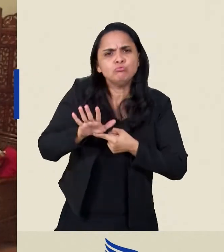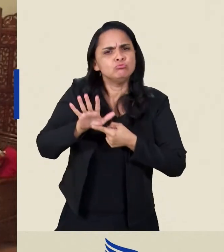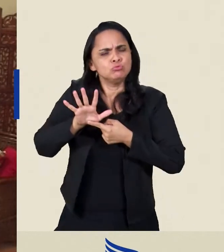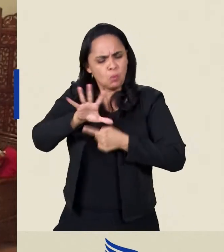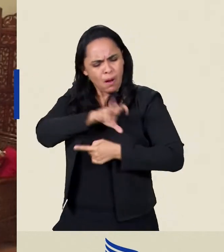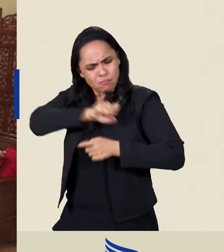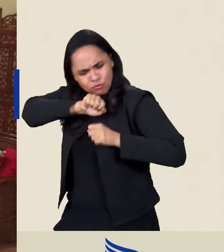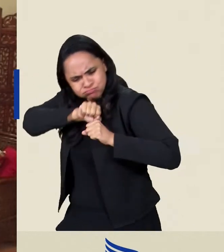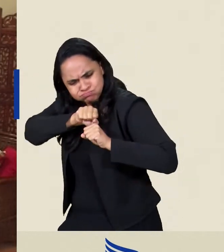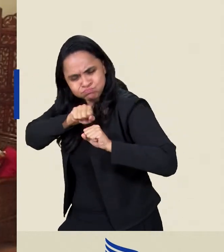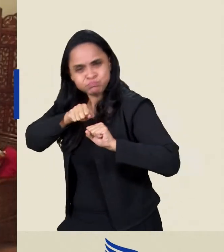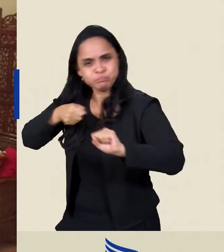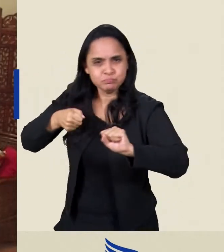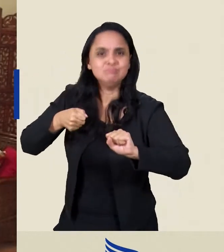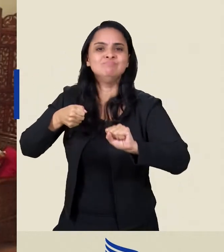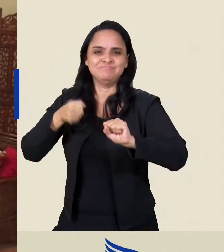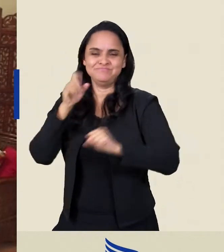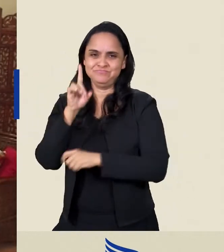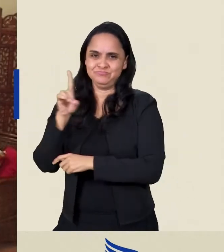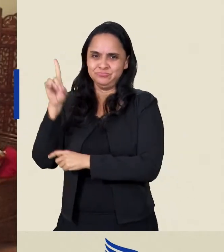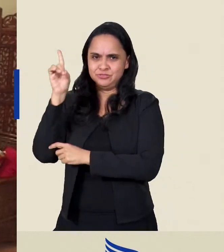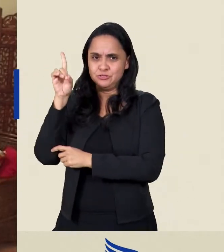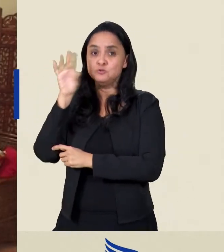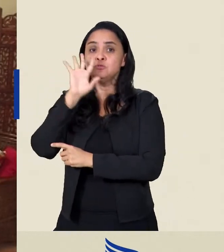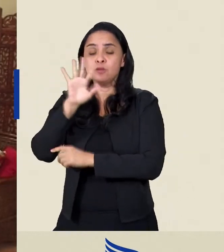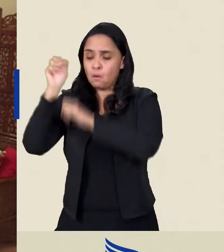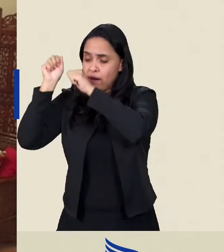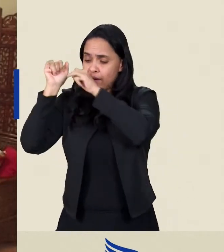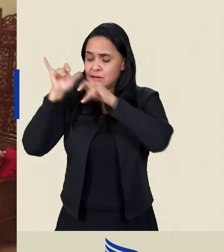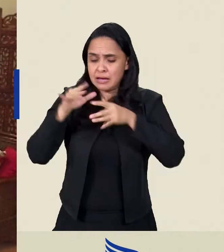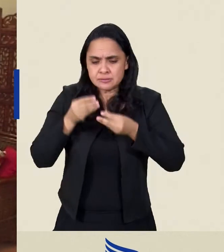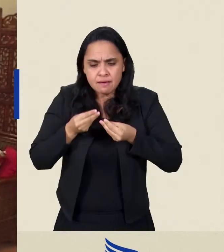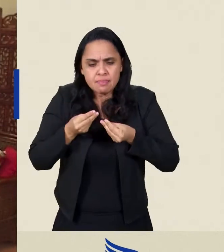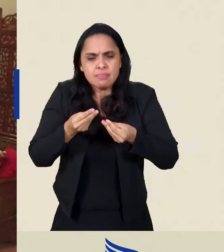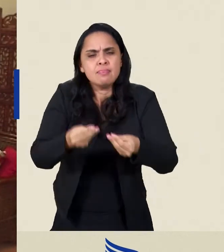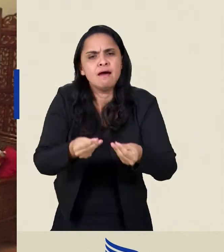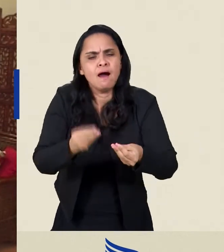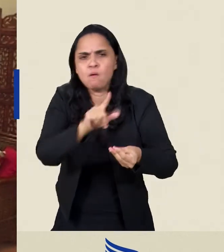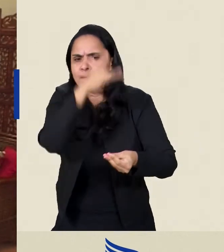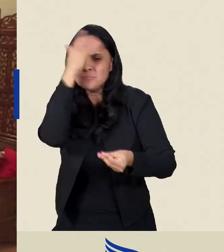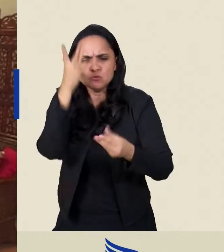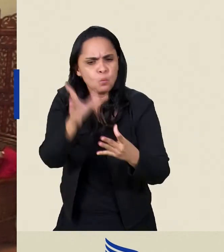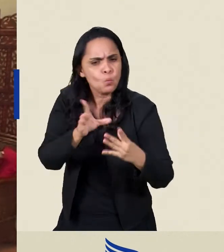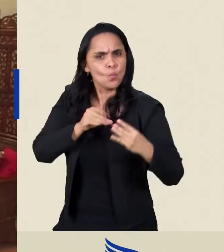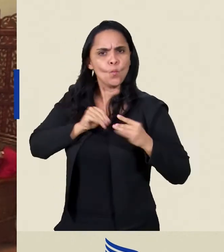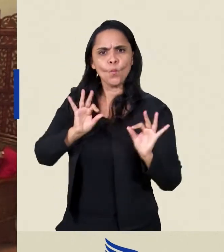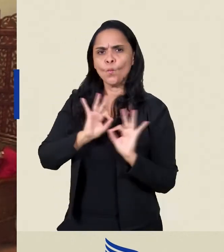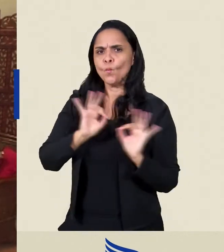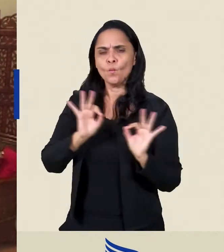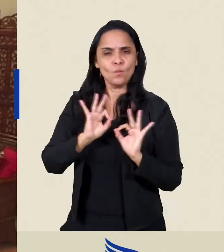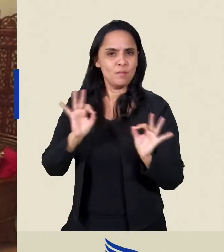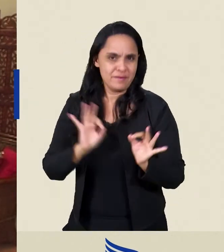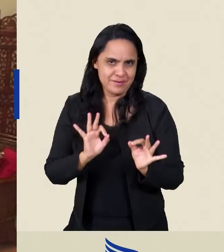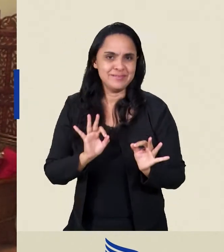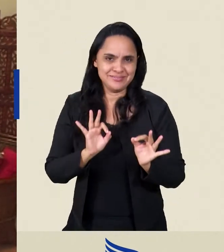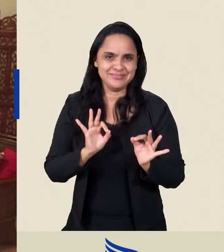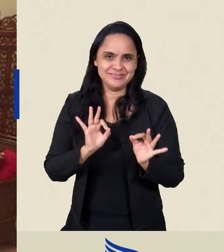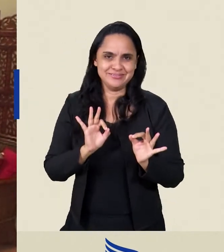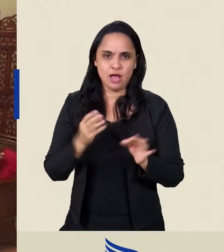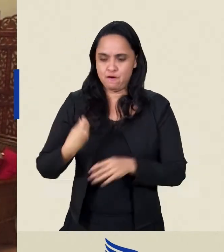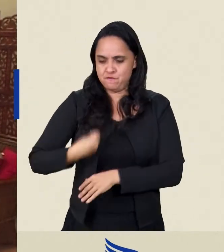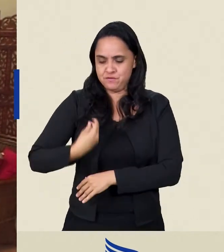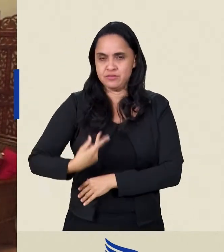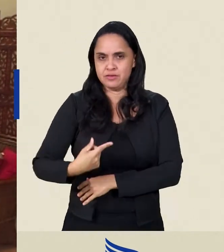algo que ele não merece, vida eterna. Misericórdia é não dar a alguém o que ele merece, morte